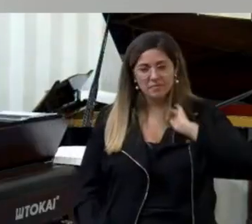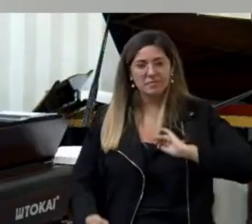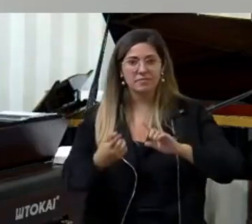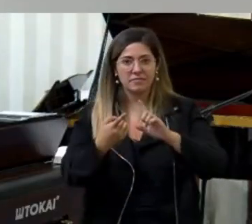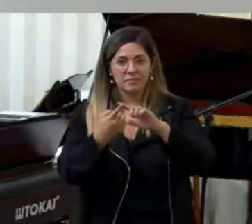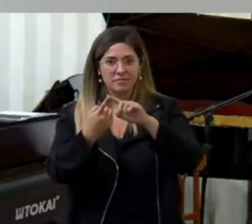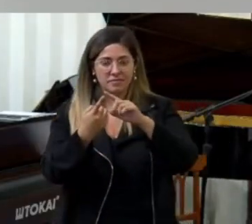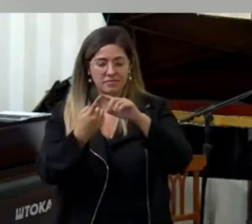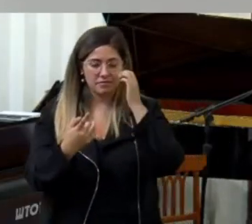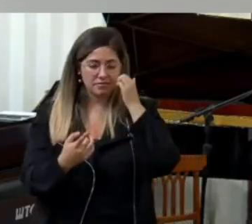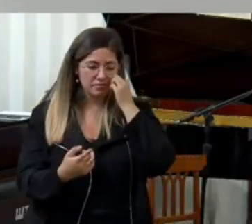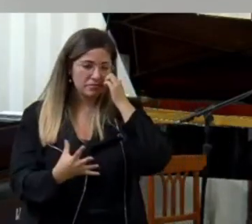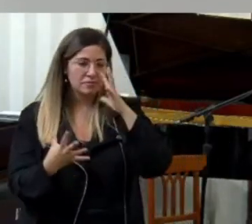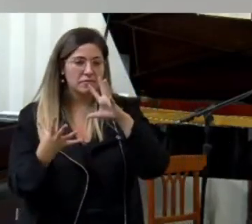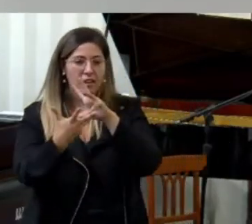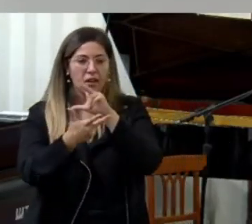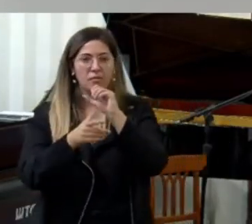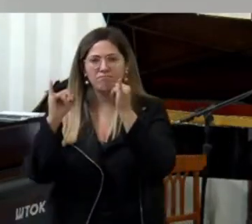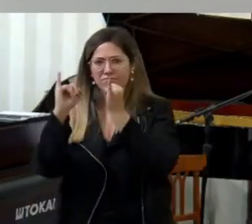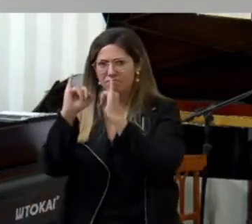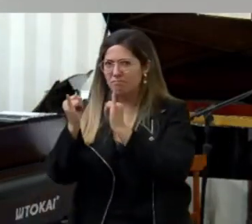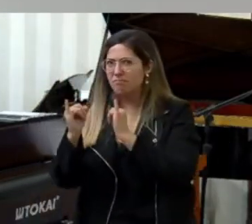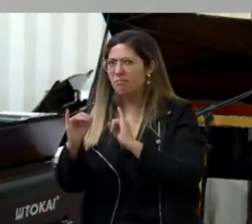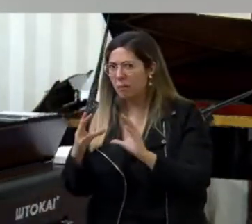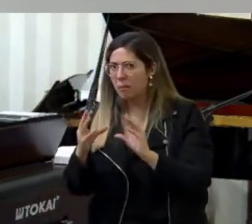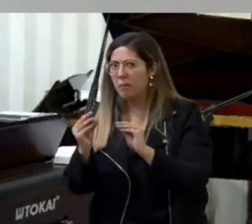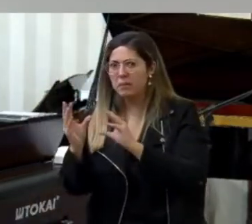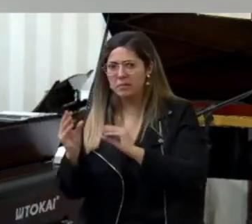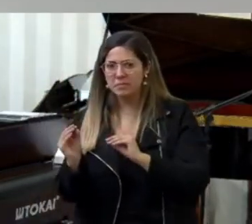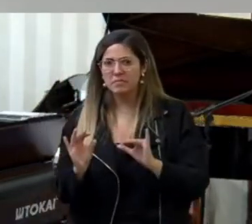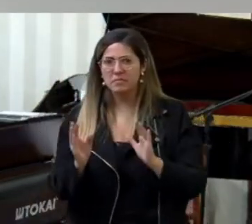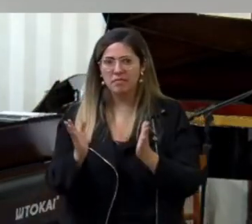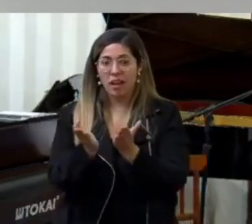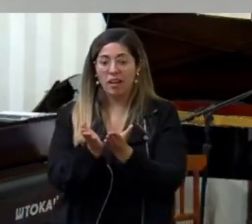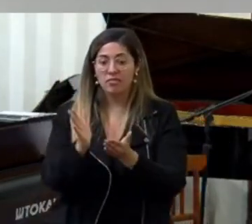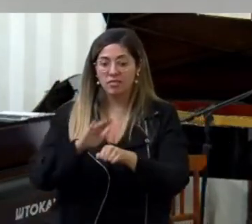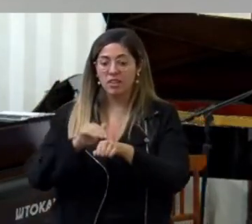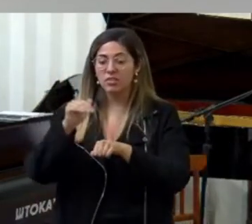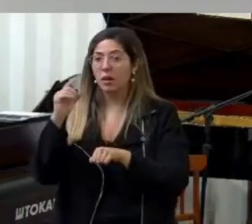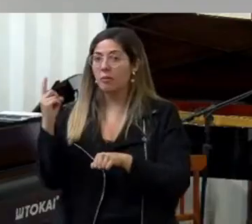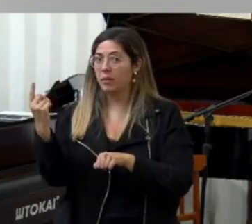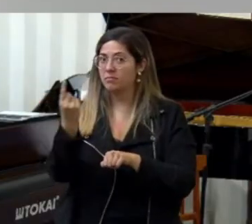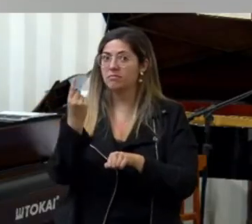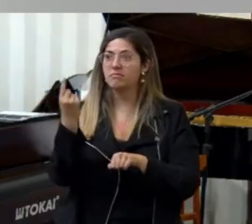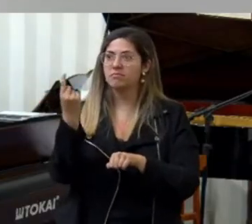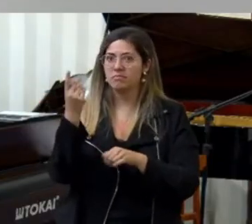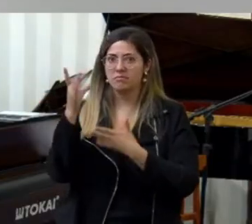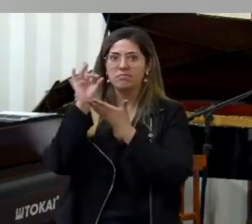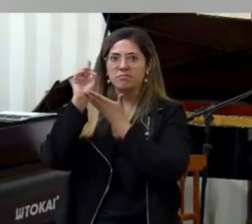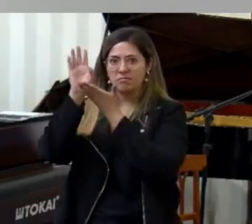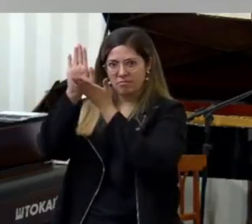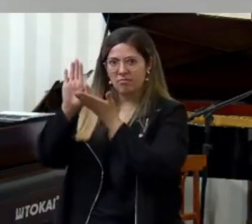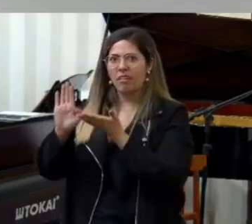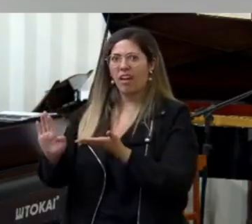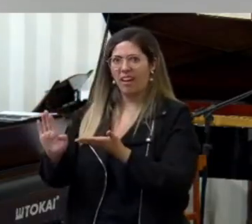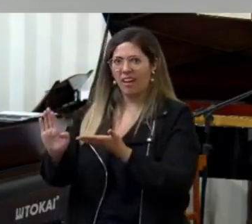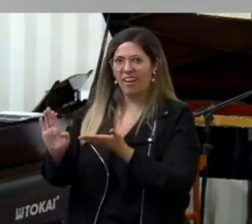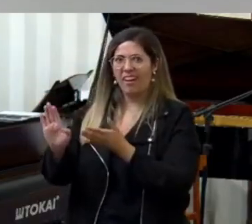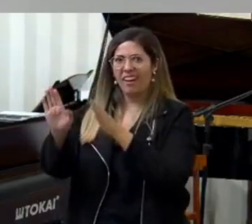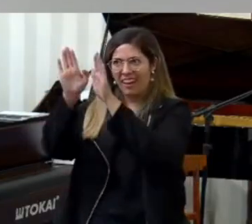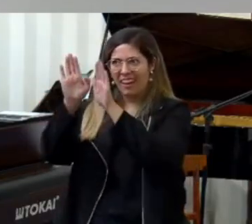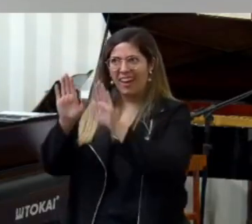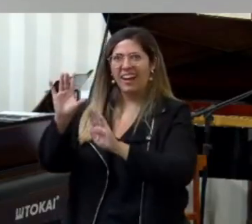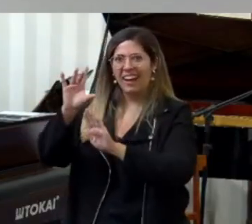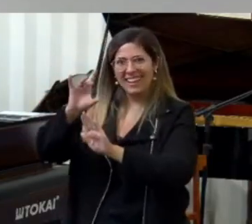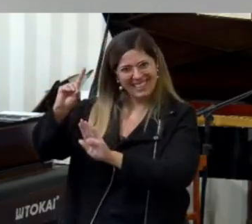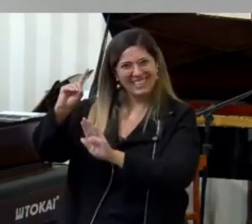mundo dominado por ídolos, o cristão é chamado a viver exclusivamente adorando a